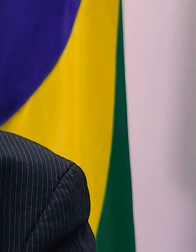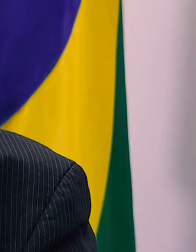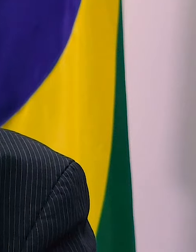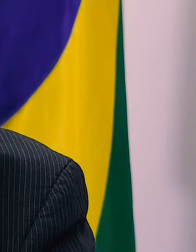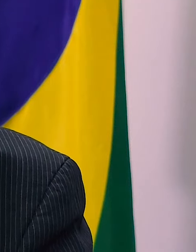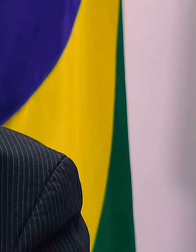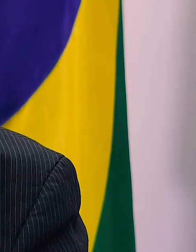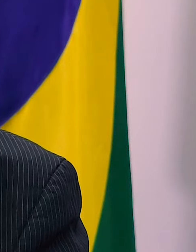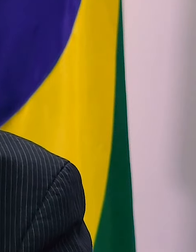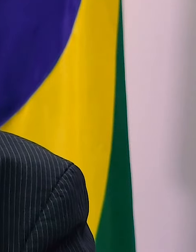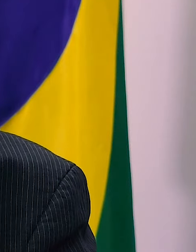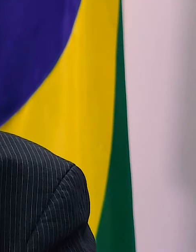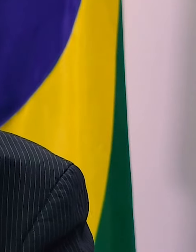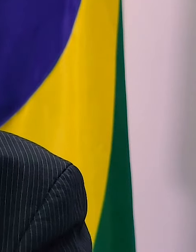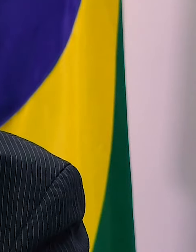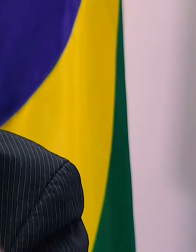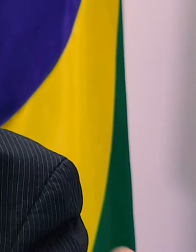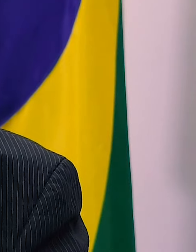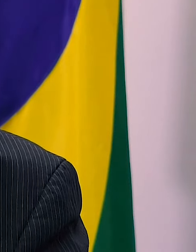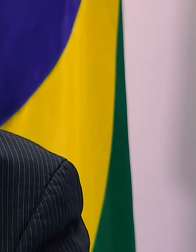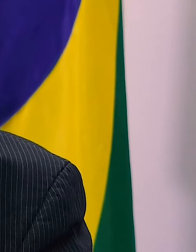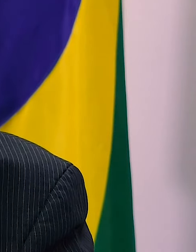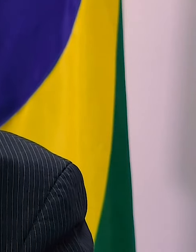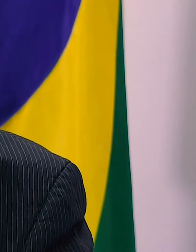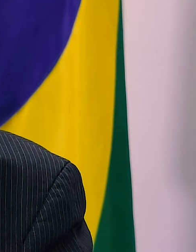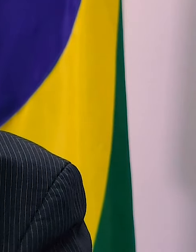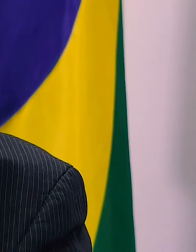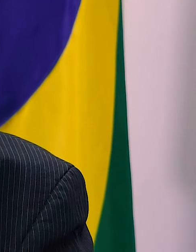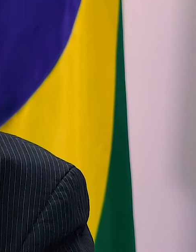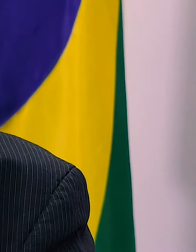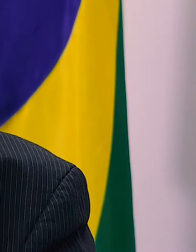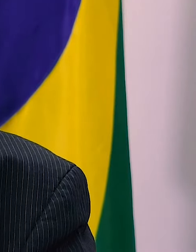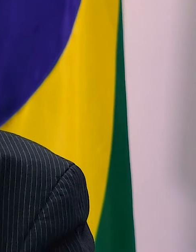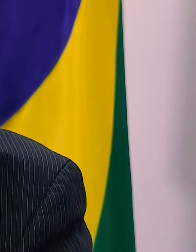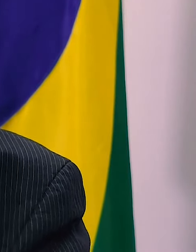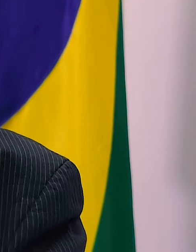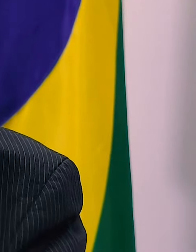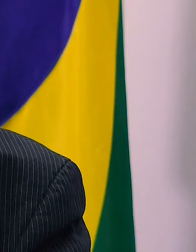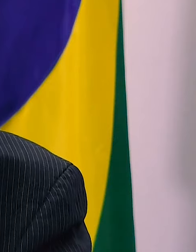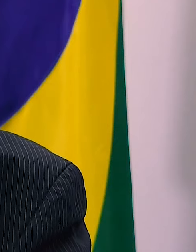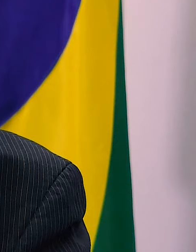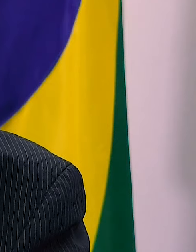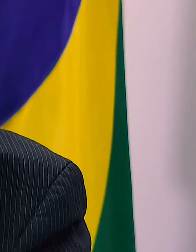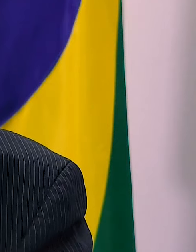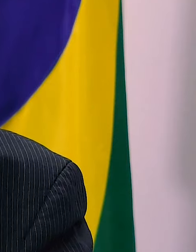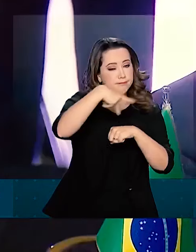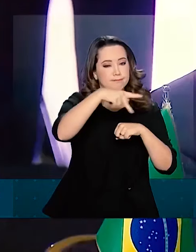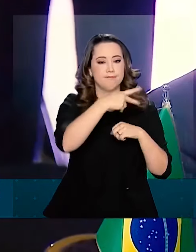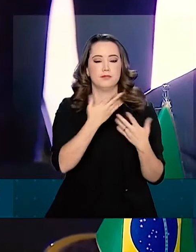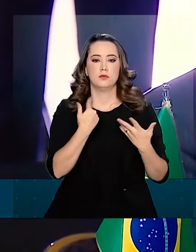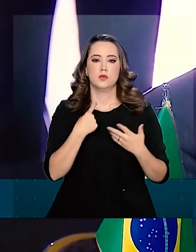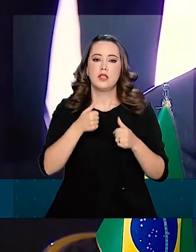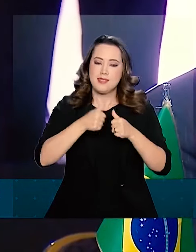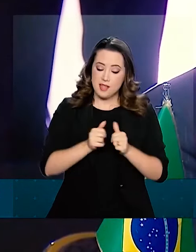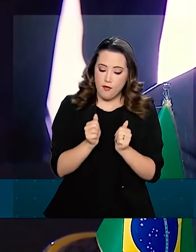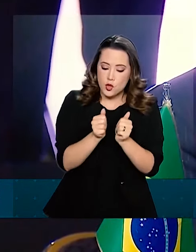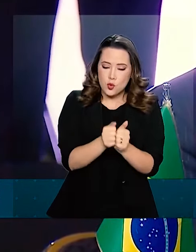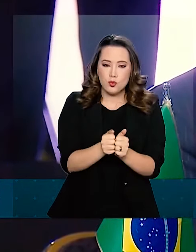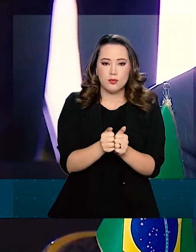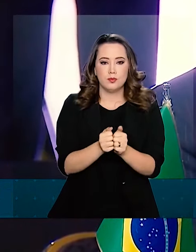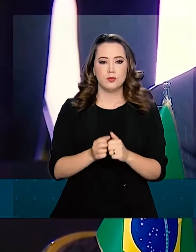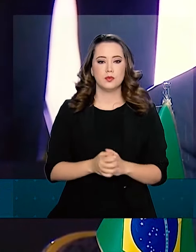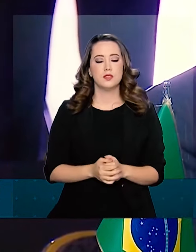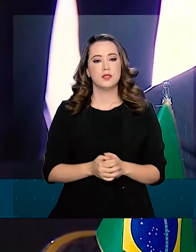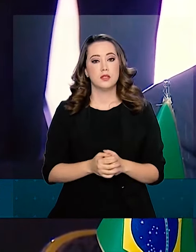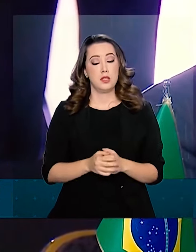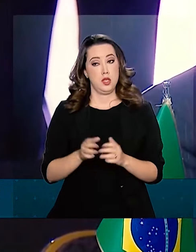antes outros acham justamente que pode gerar algum tipo de favoritismo alguma coisa assim são posições que são legítimos a presidência rotativa